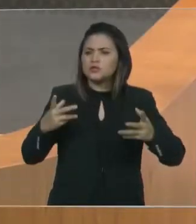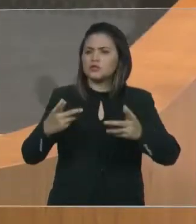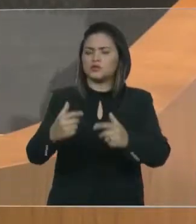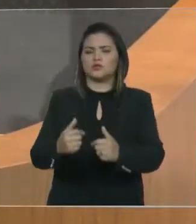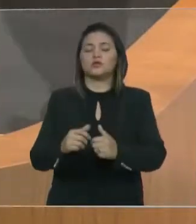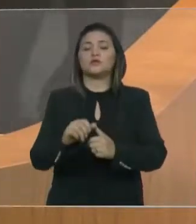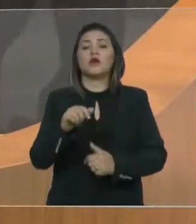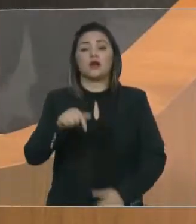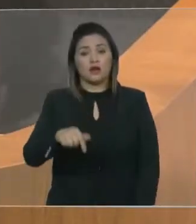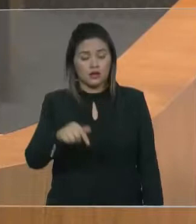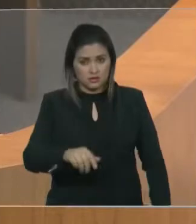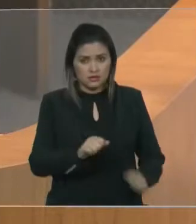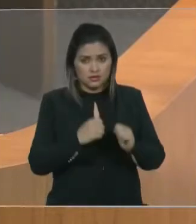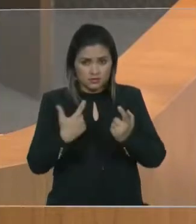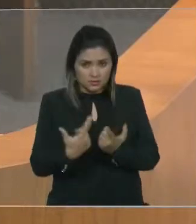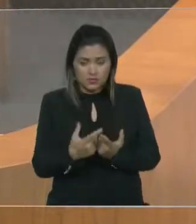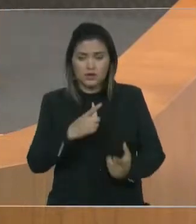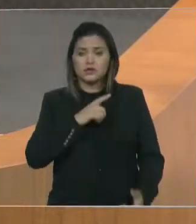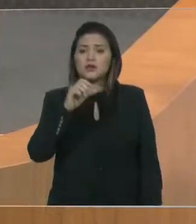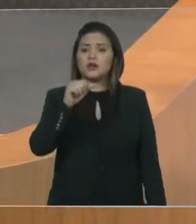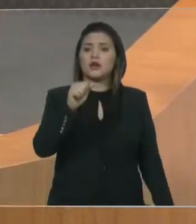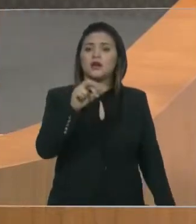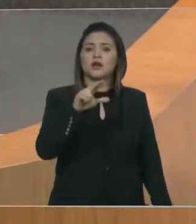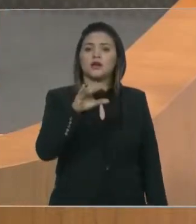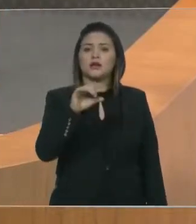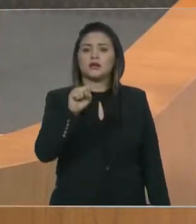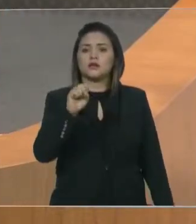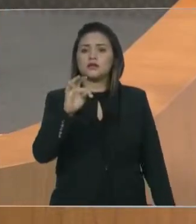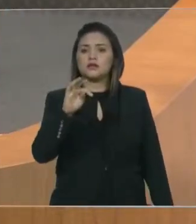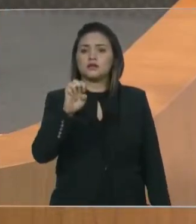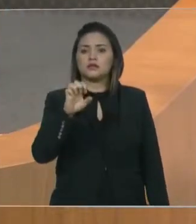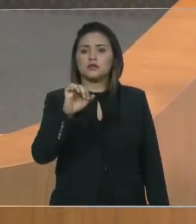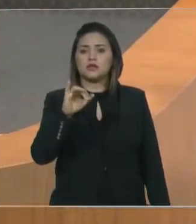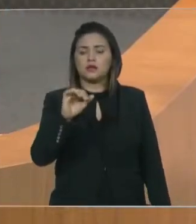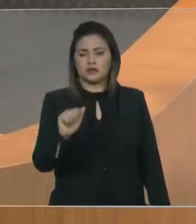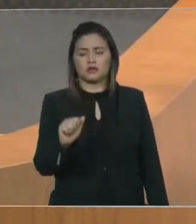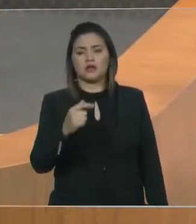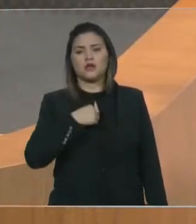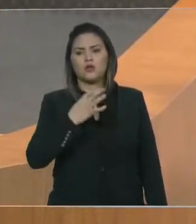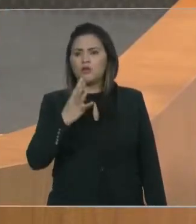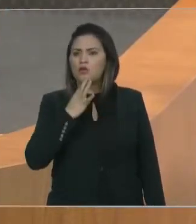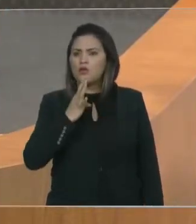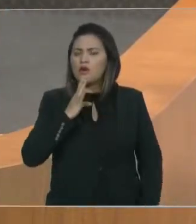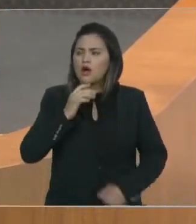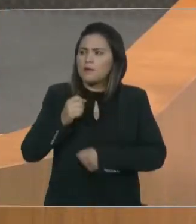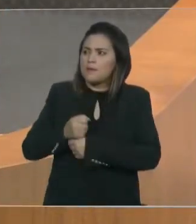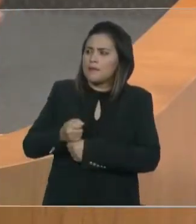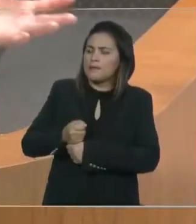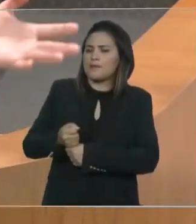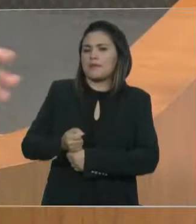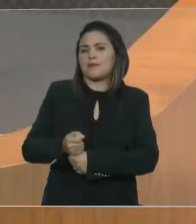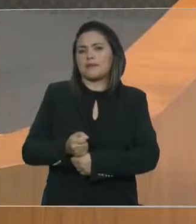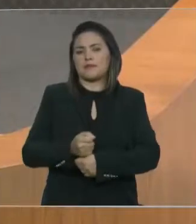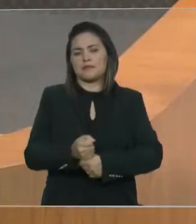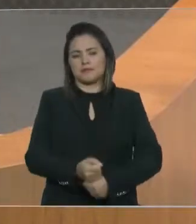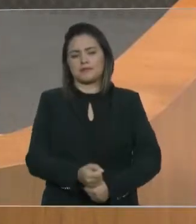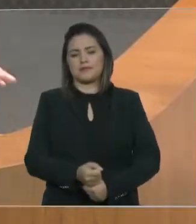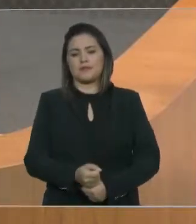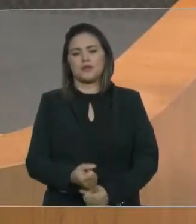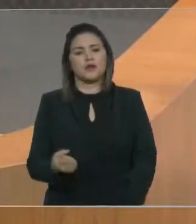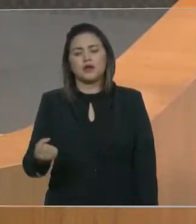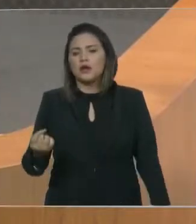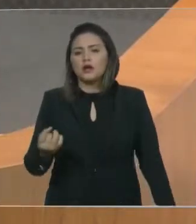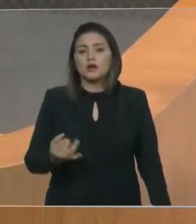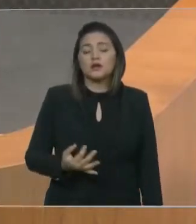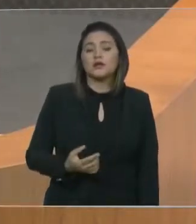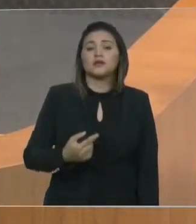Aristeia, a quem conheci ao longo da minha trajetória política aqui, em nome das pessoas que cercam, de quantas vezes tive a felicidade de